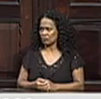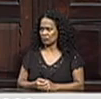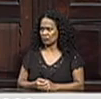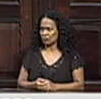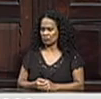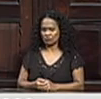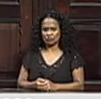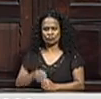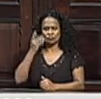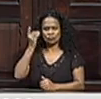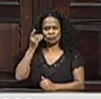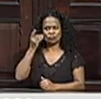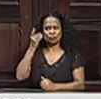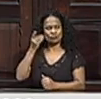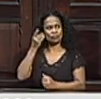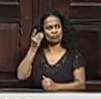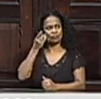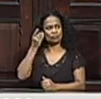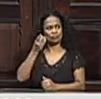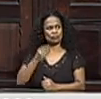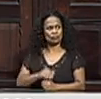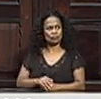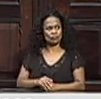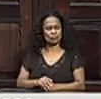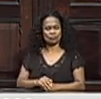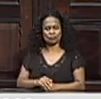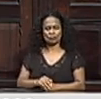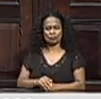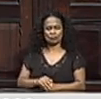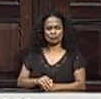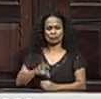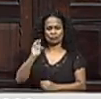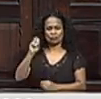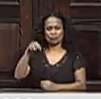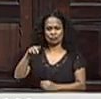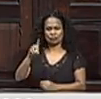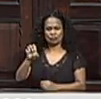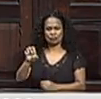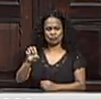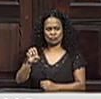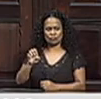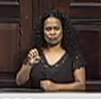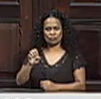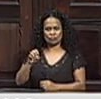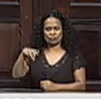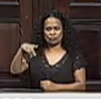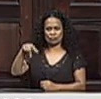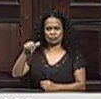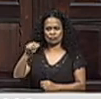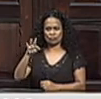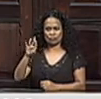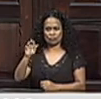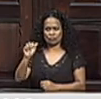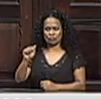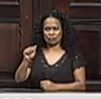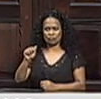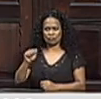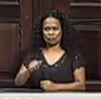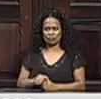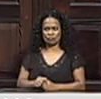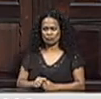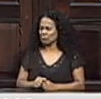Deputada Zeidan. Deputado Conte Bittencourt. Deputada Márcia